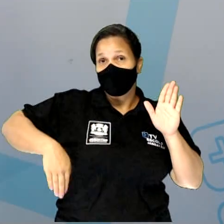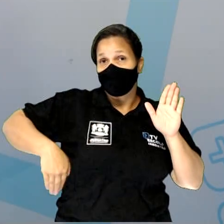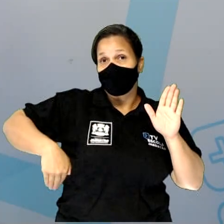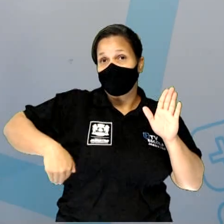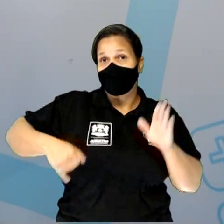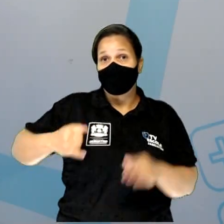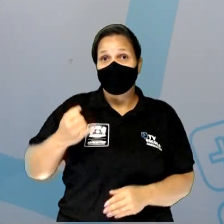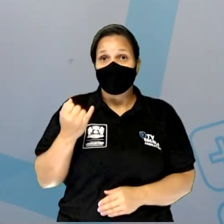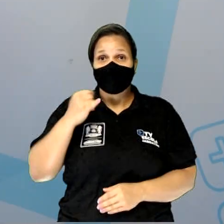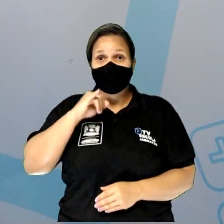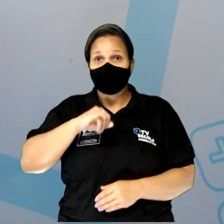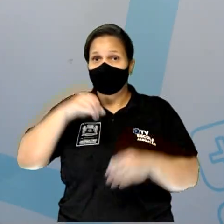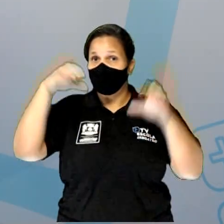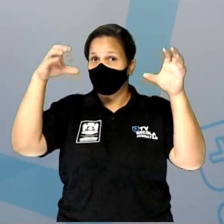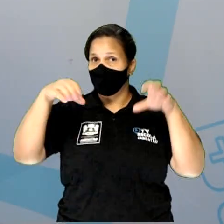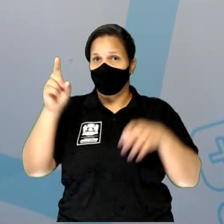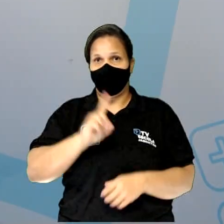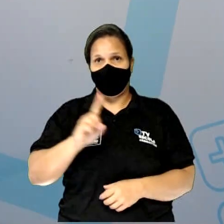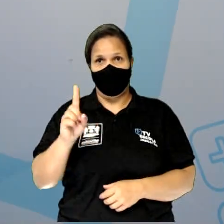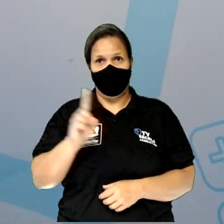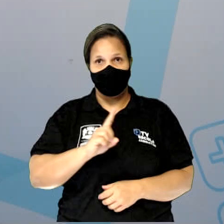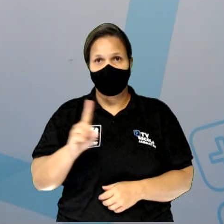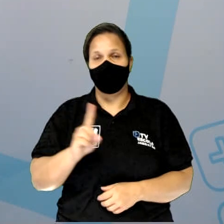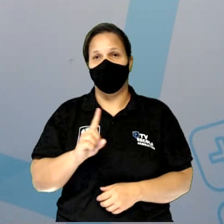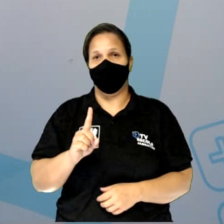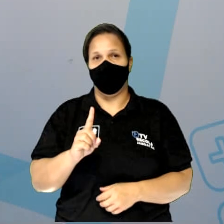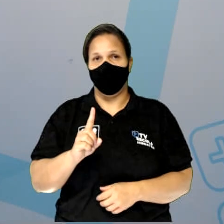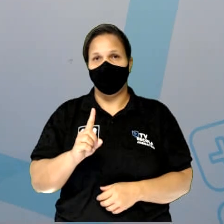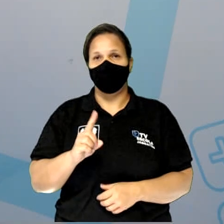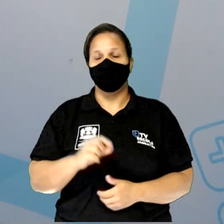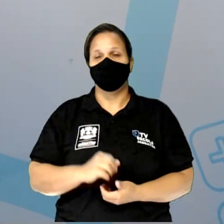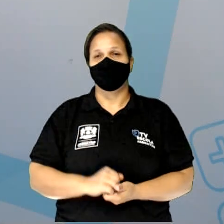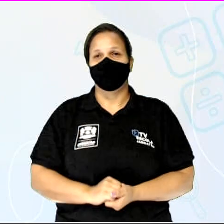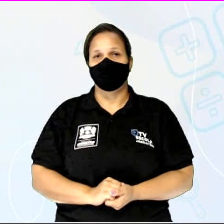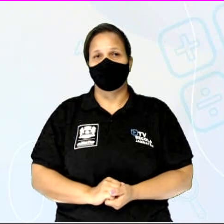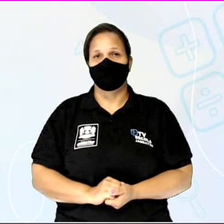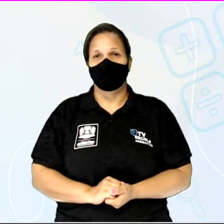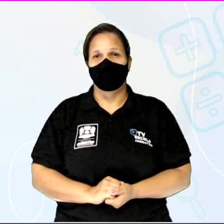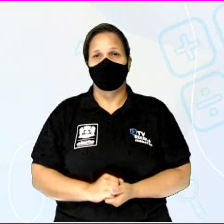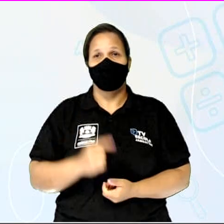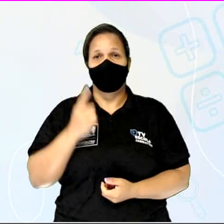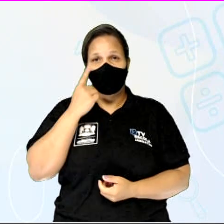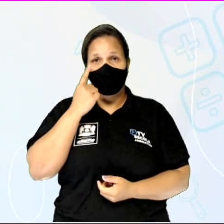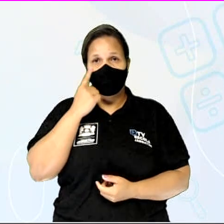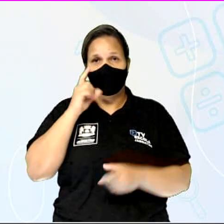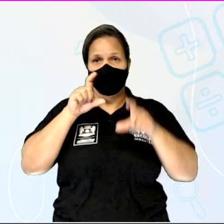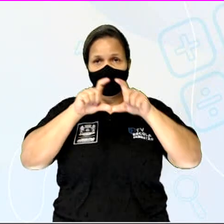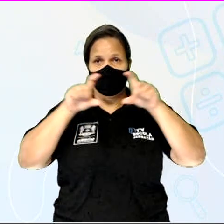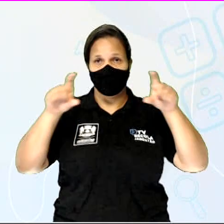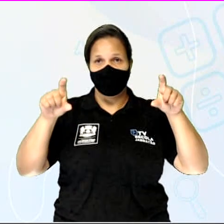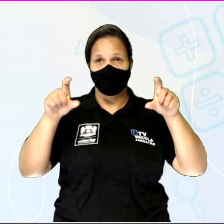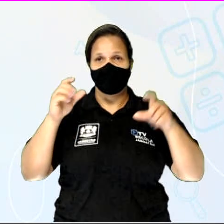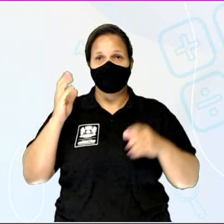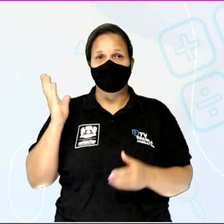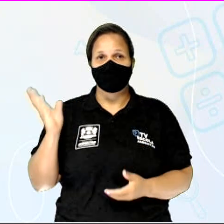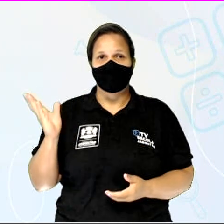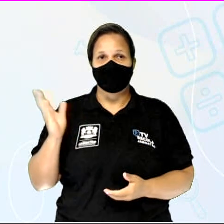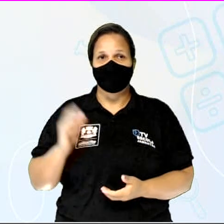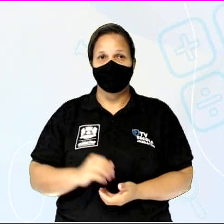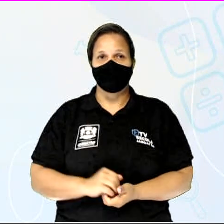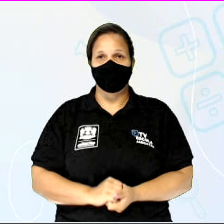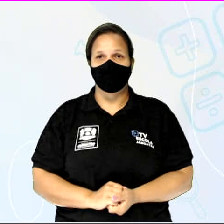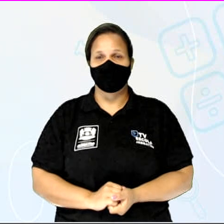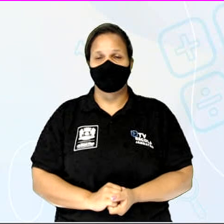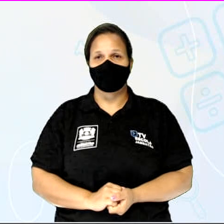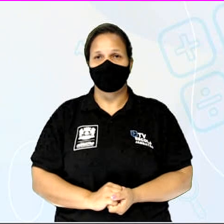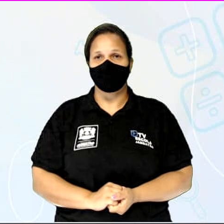questão de condição, de conditional, tá? Vamos dar uma olhada na próxima sentença. She won't come